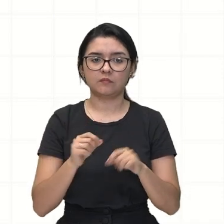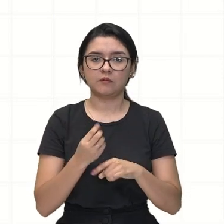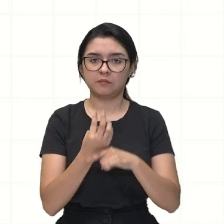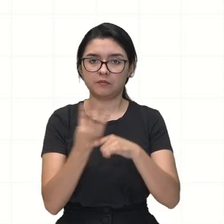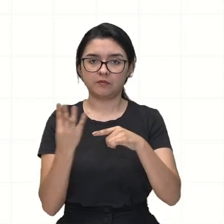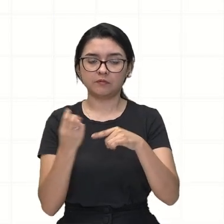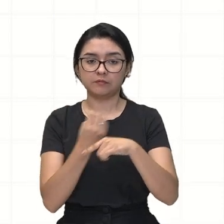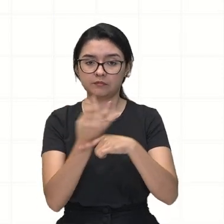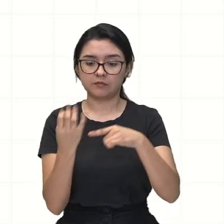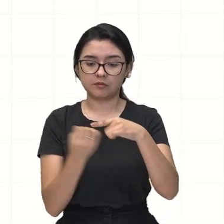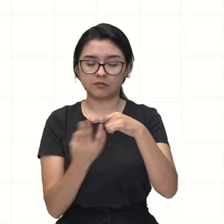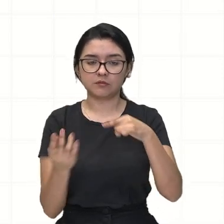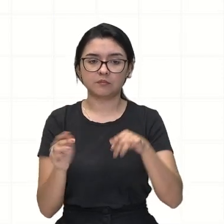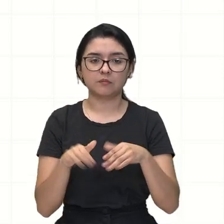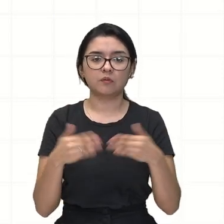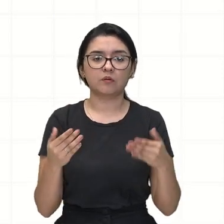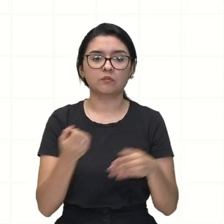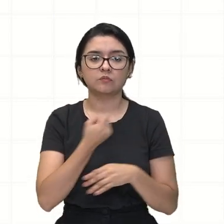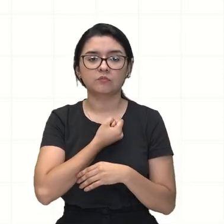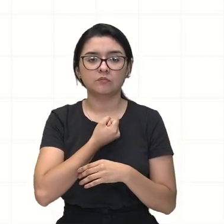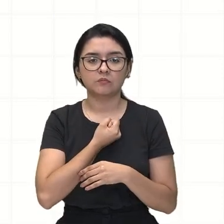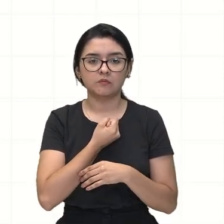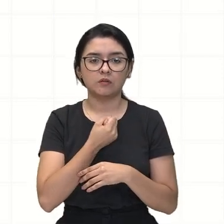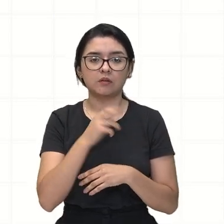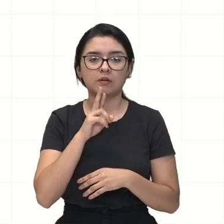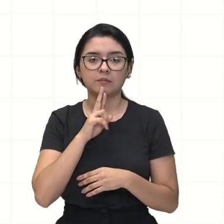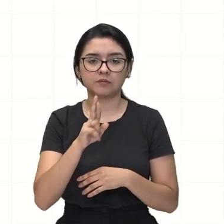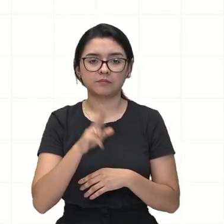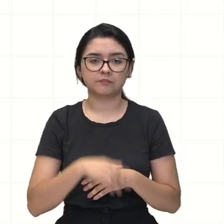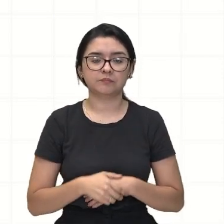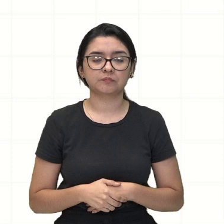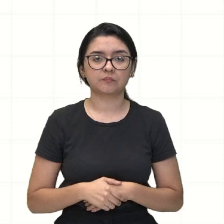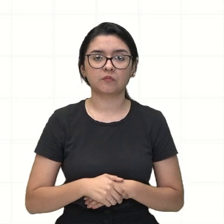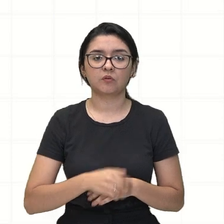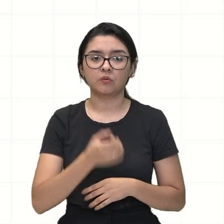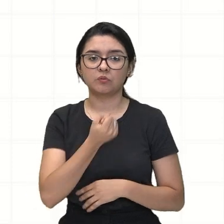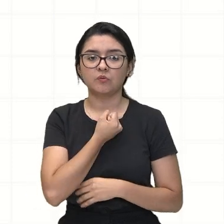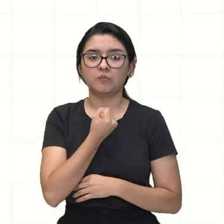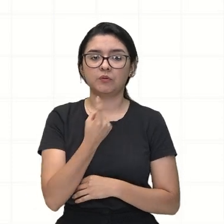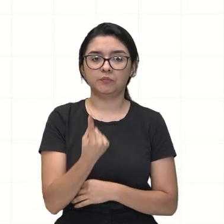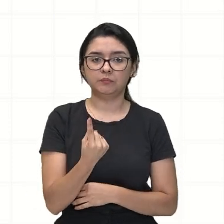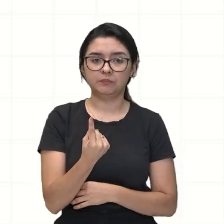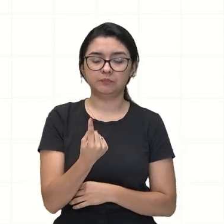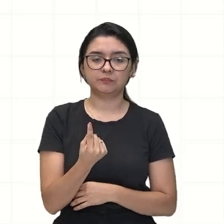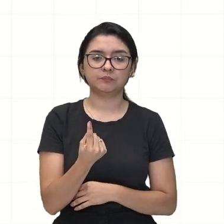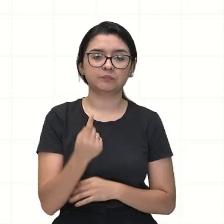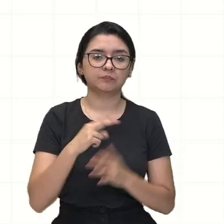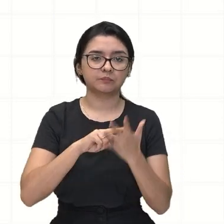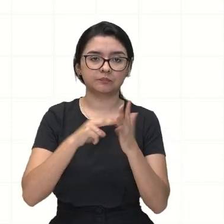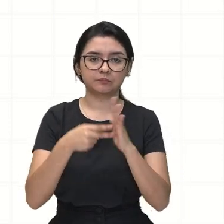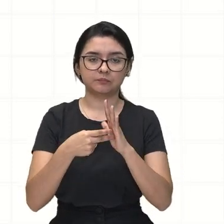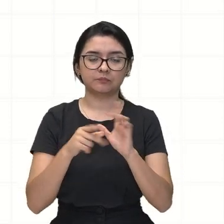fração. Mas qual número essa fração representa? Ela representa o número 1. Quer dizer,